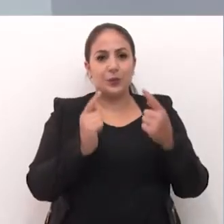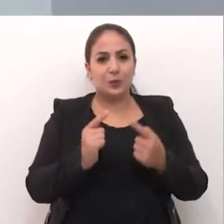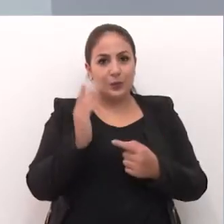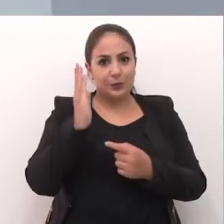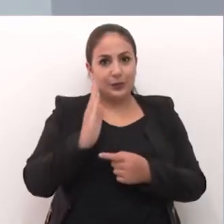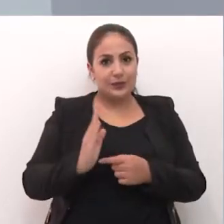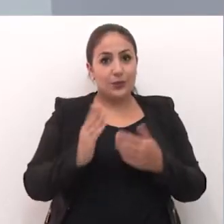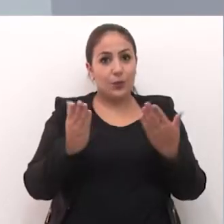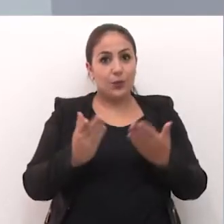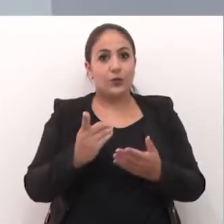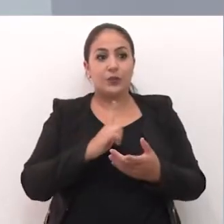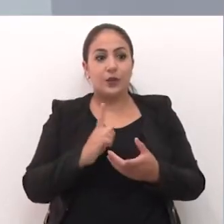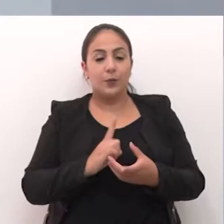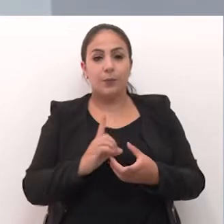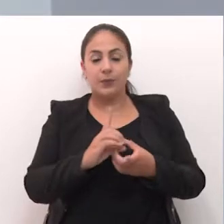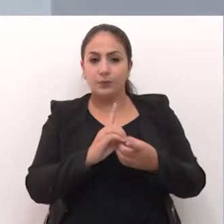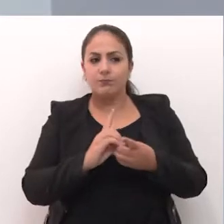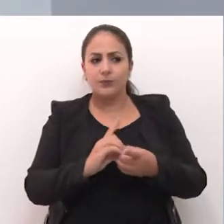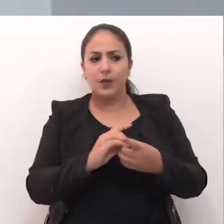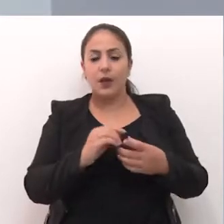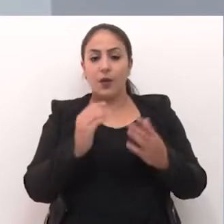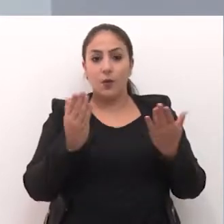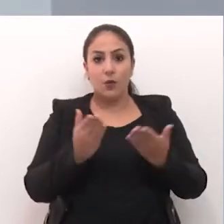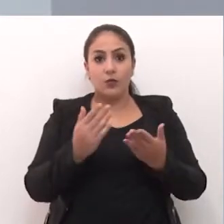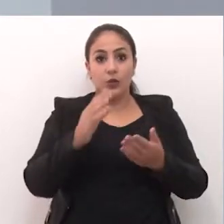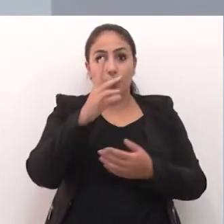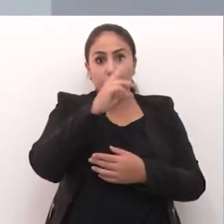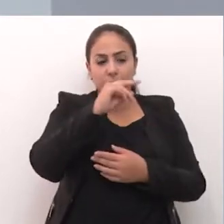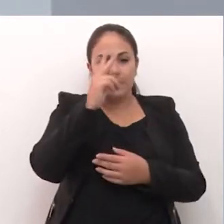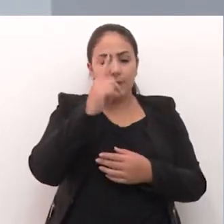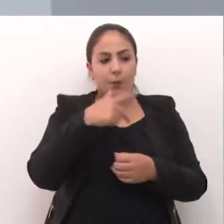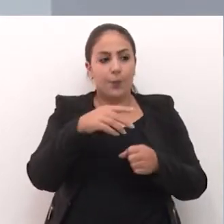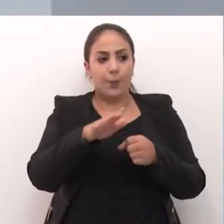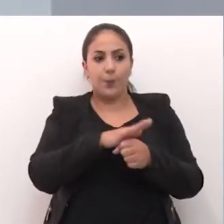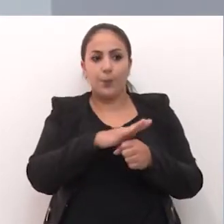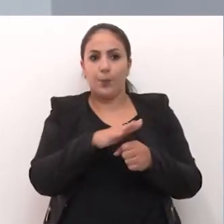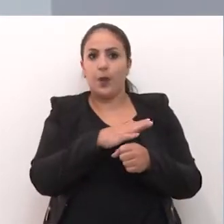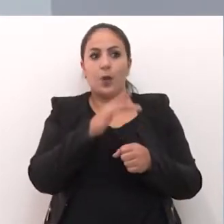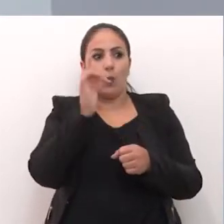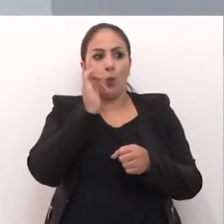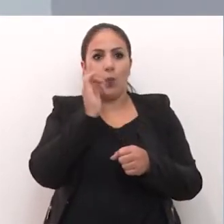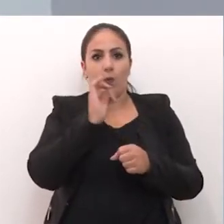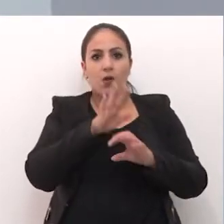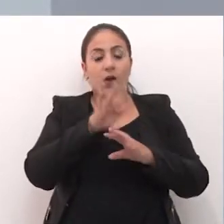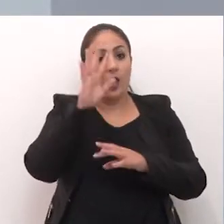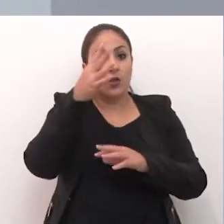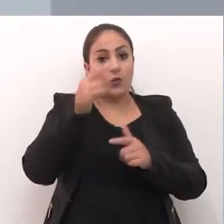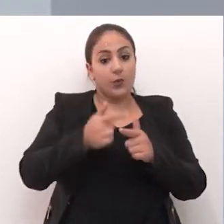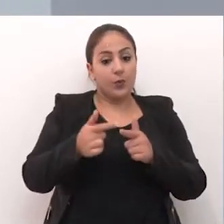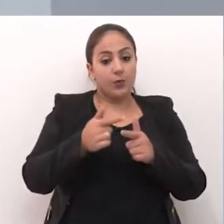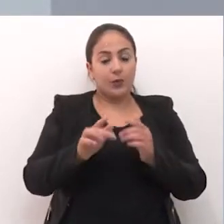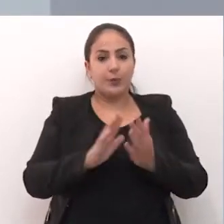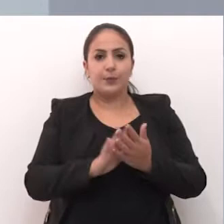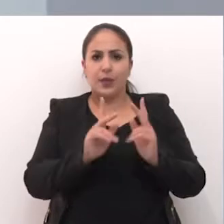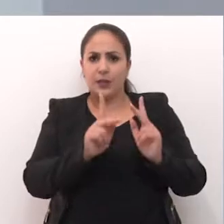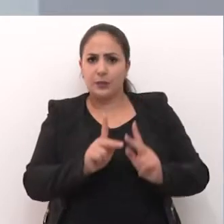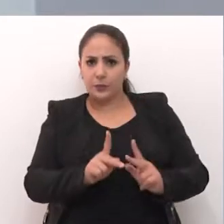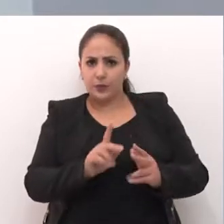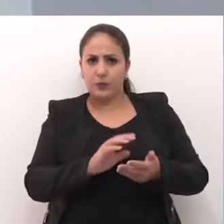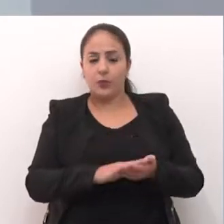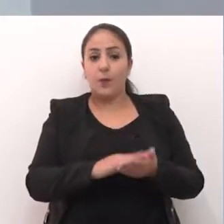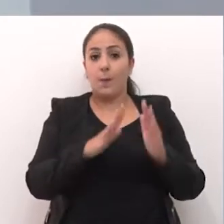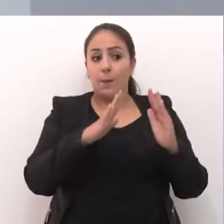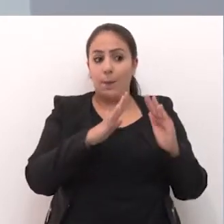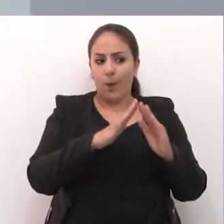hoje pressupõe uma autocracia centralizadora que faz com que os municípios fiquem sufocados e não consigam resolver os seus problemas. As pessoas,